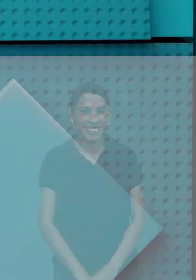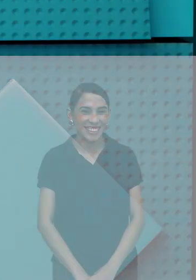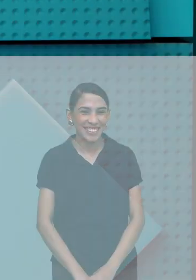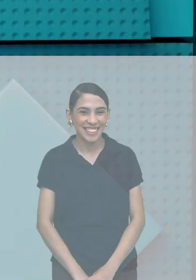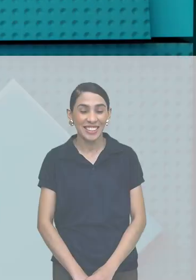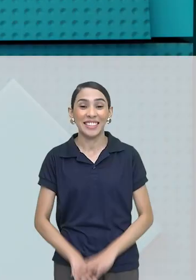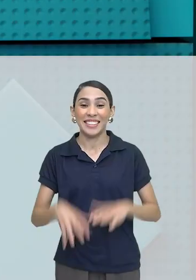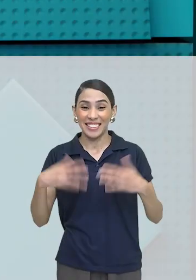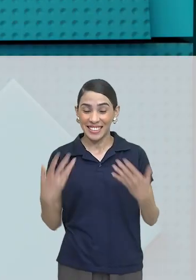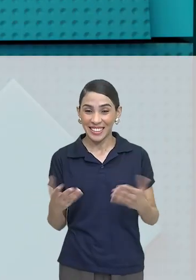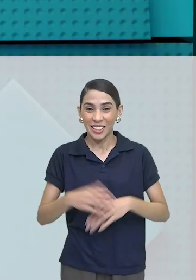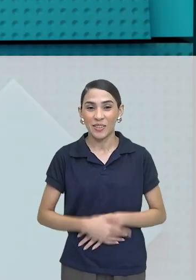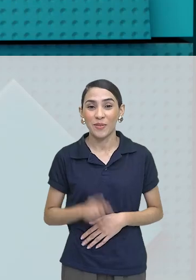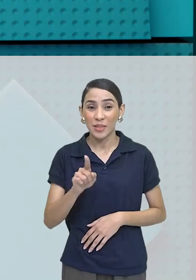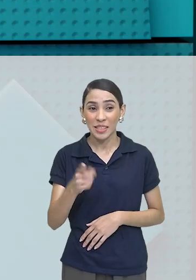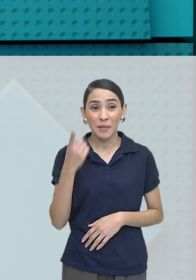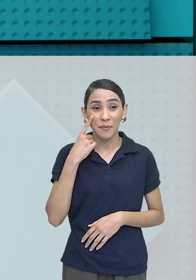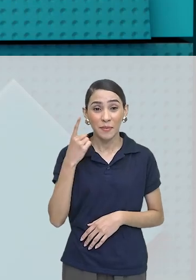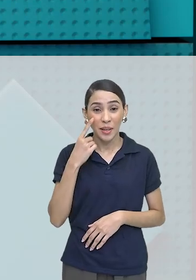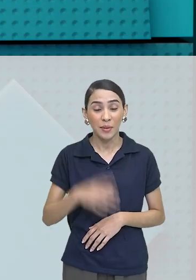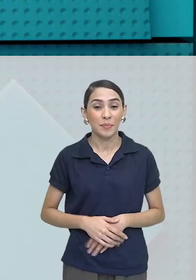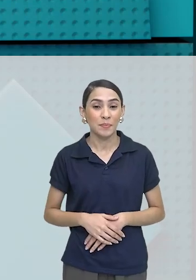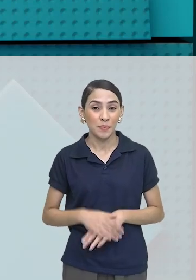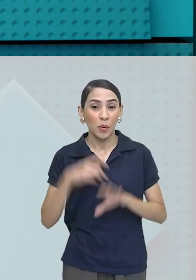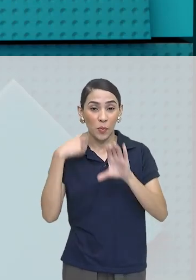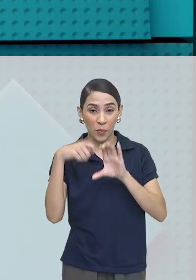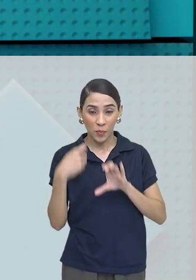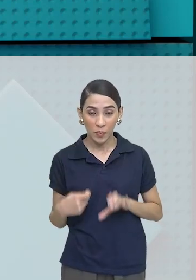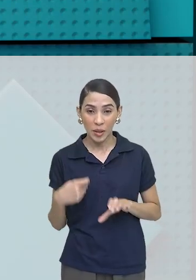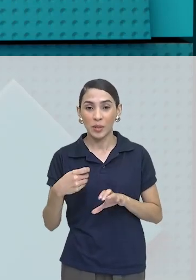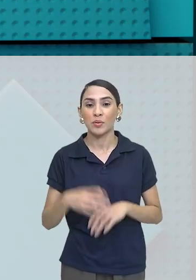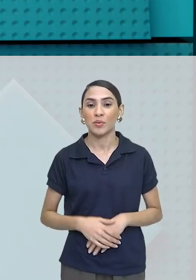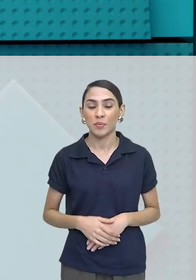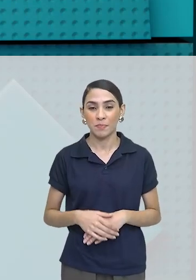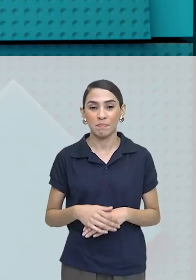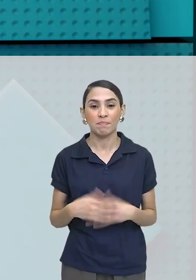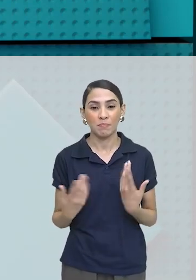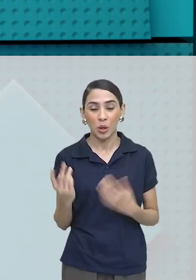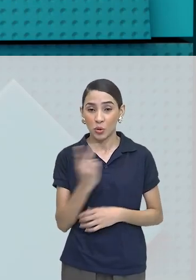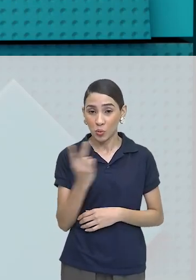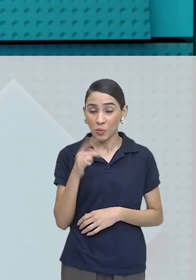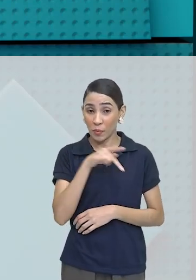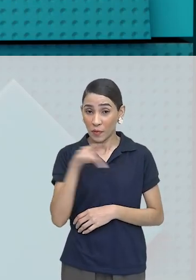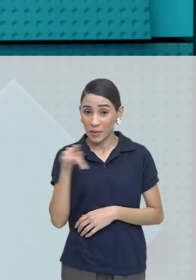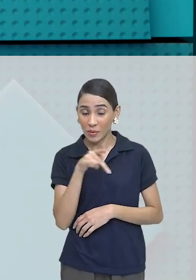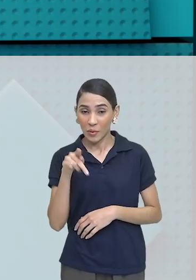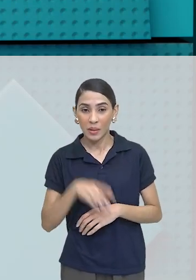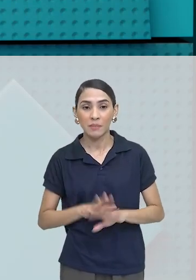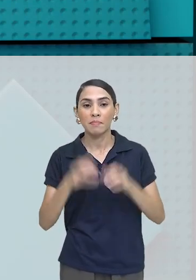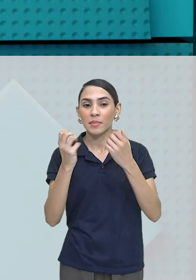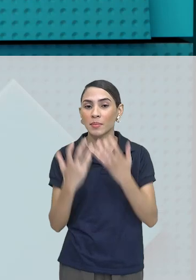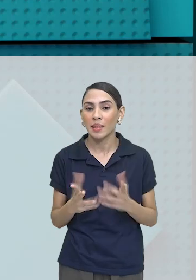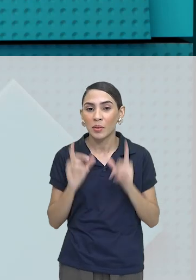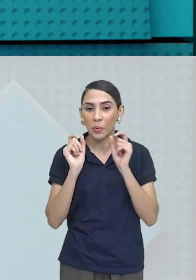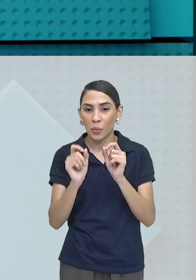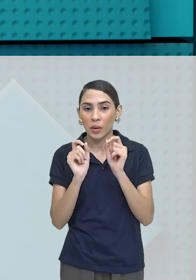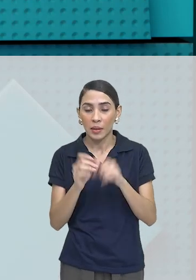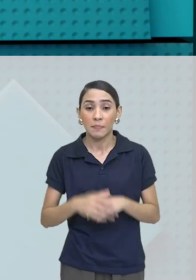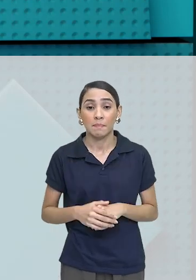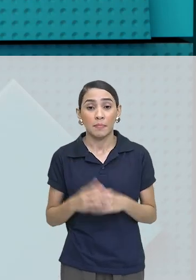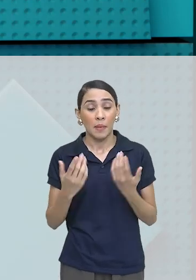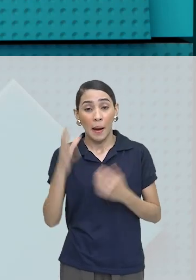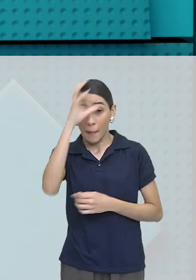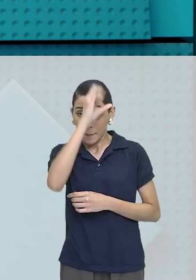Muito bem, então vocês tiveram a oportunidade de ver aí um vídeo produzido por mim e pela professora Rafa, né, mostrando para vocês o que